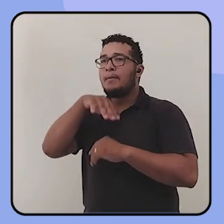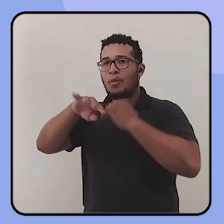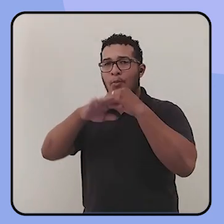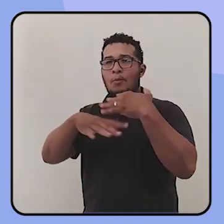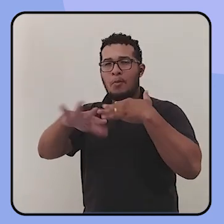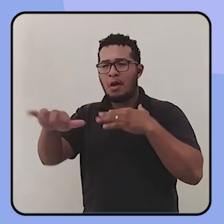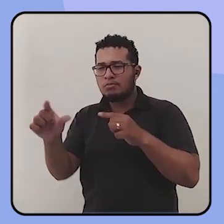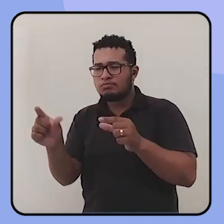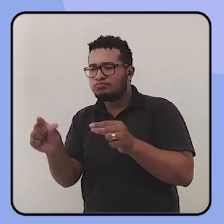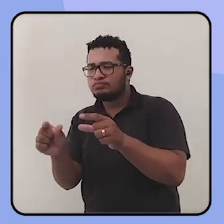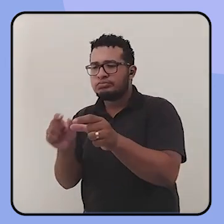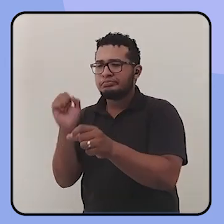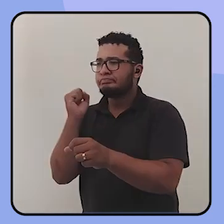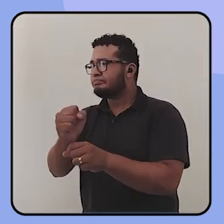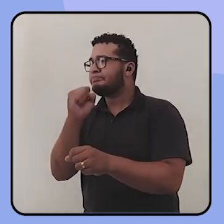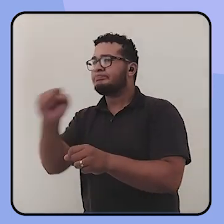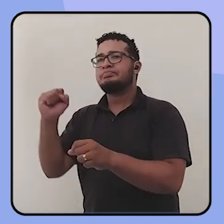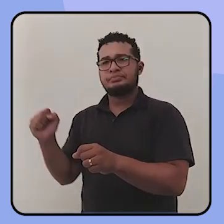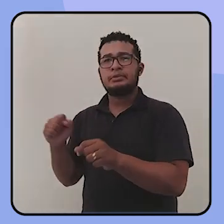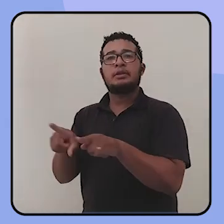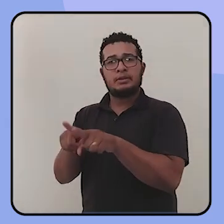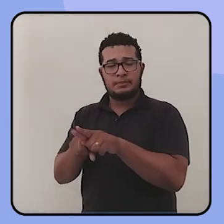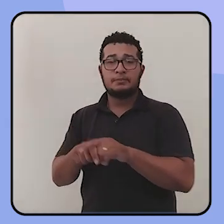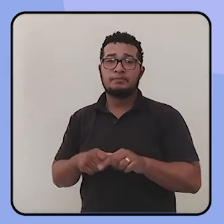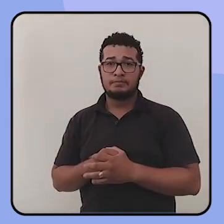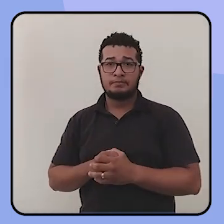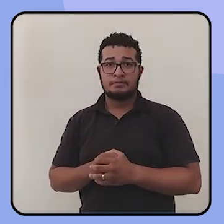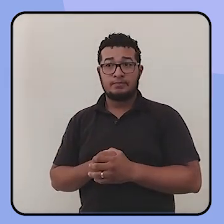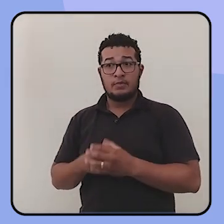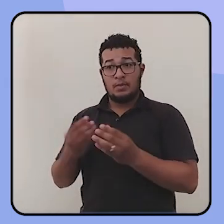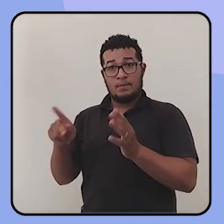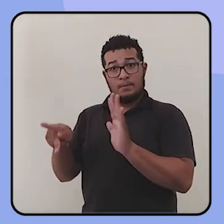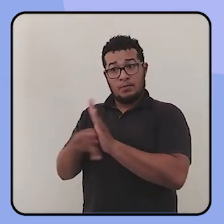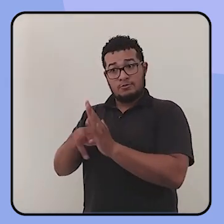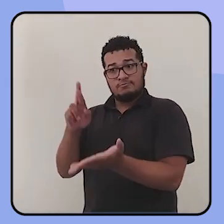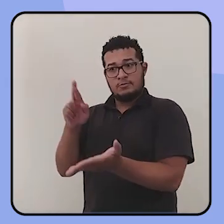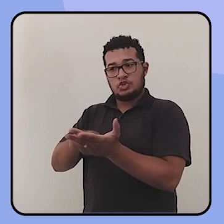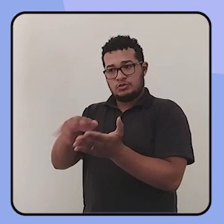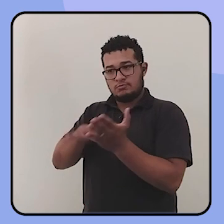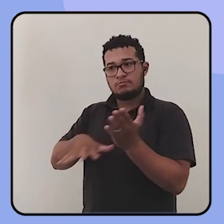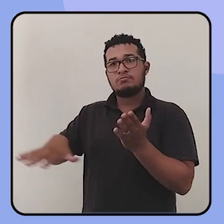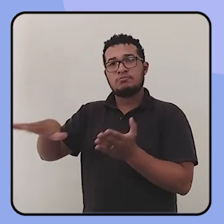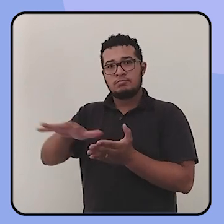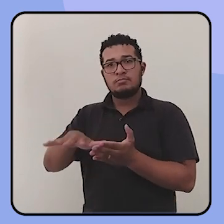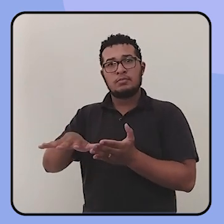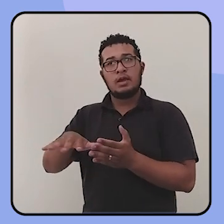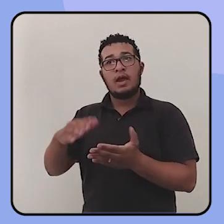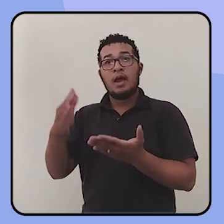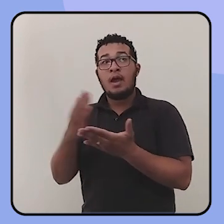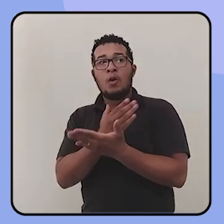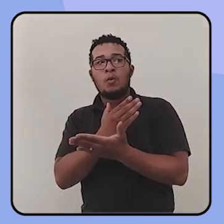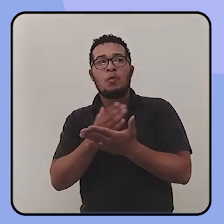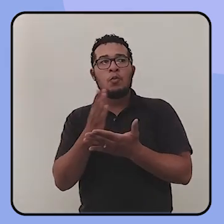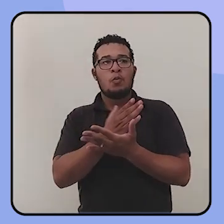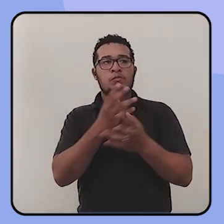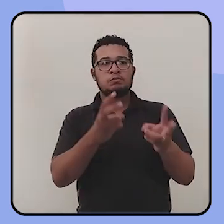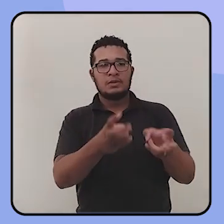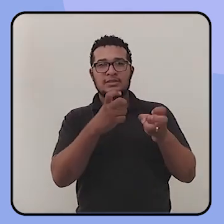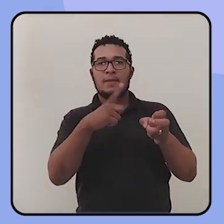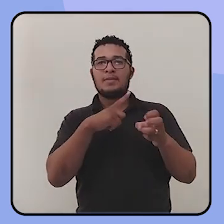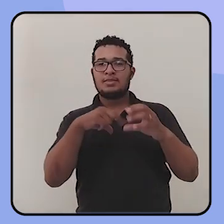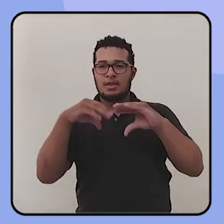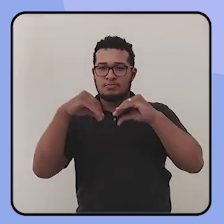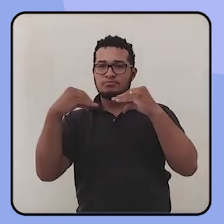da coleta de sementes. A composição dos sítios, alguns registram a presença de cerâmica nos últimos níveis da